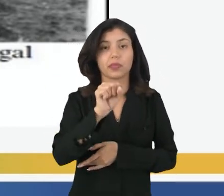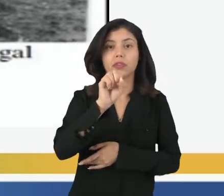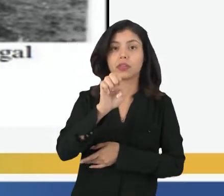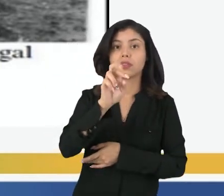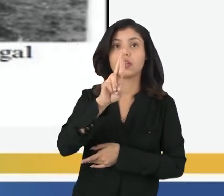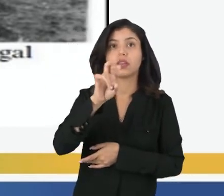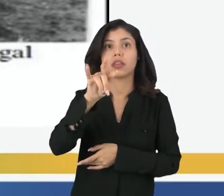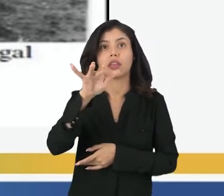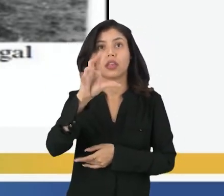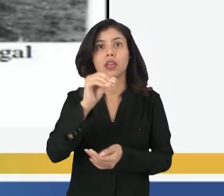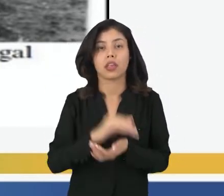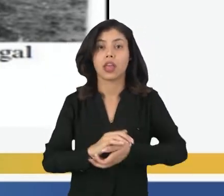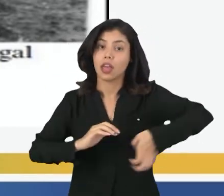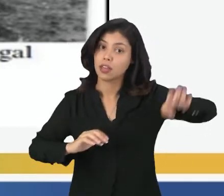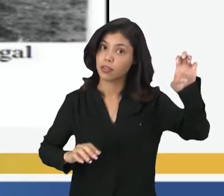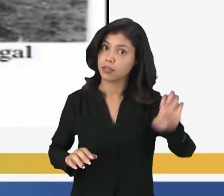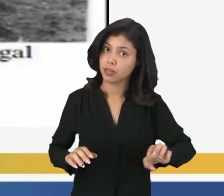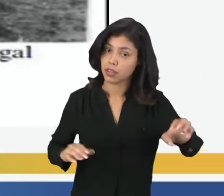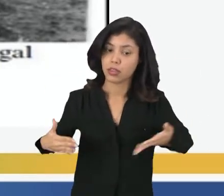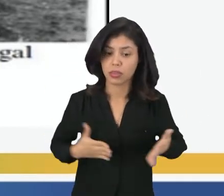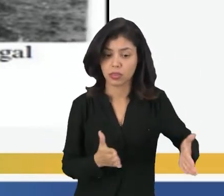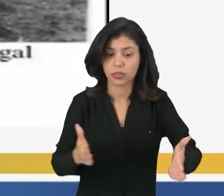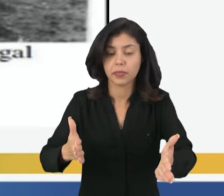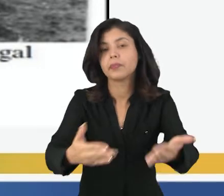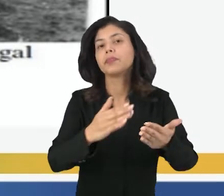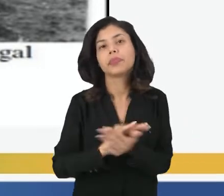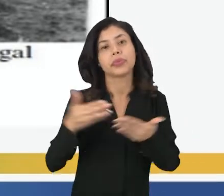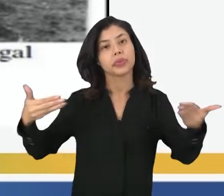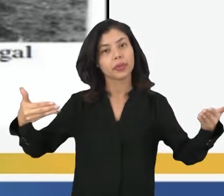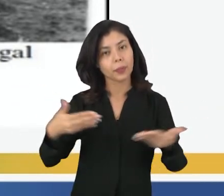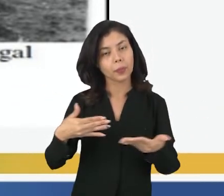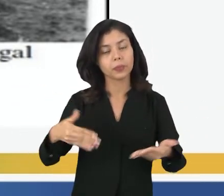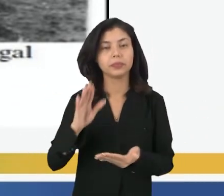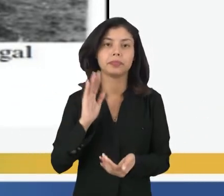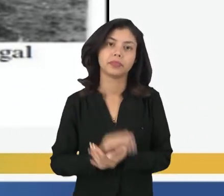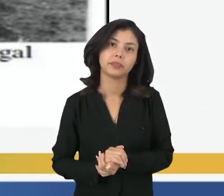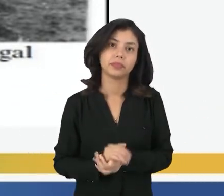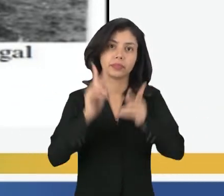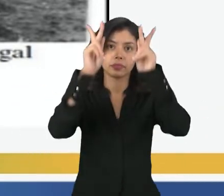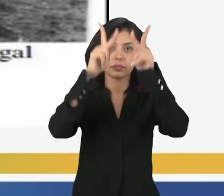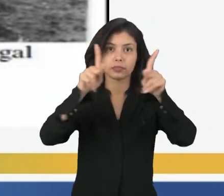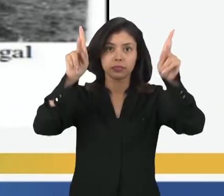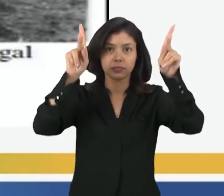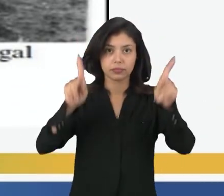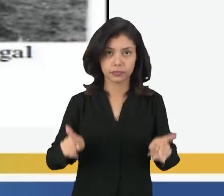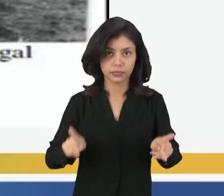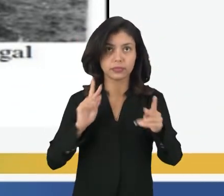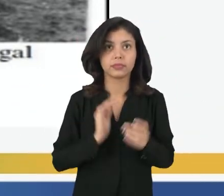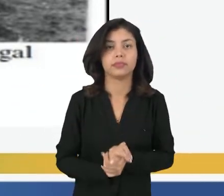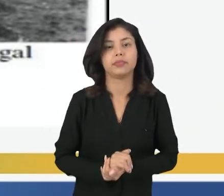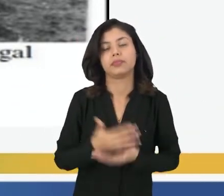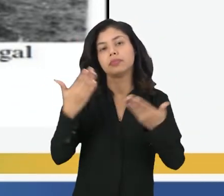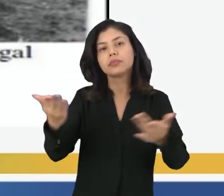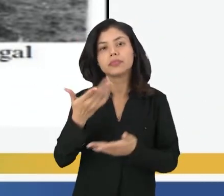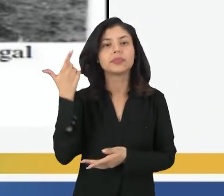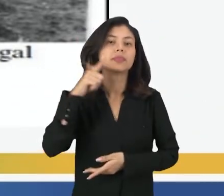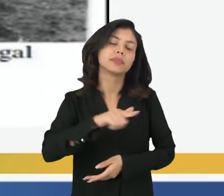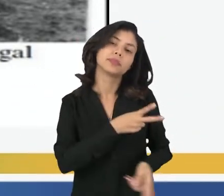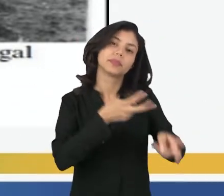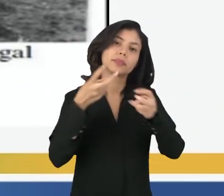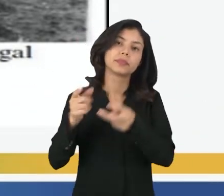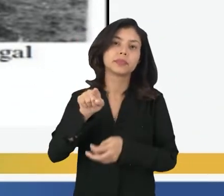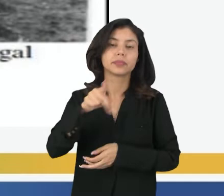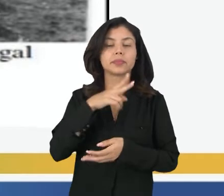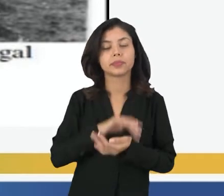agora às margens esquerda, onde hoje está localizado o Palácio Rio Branco. Olhem só, nós conseguimos